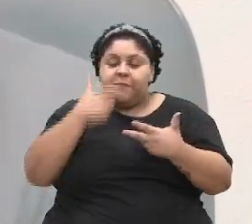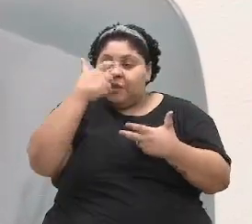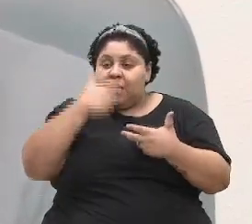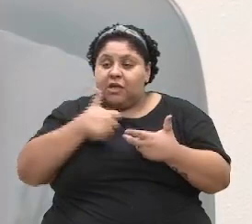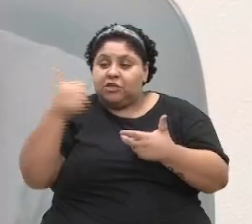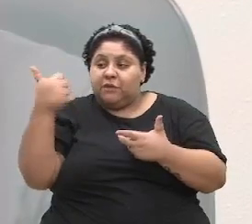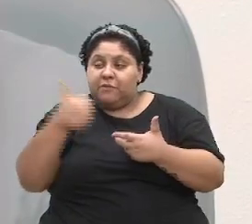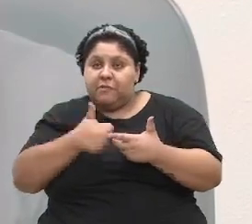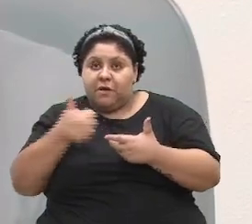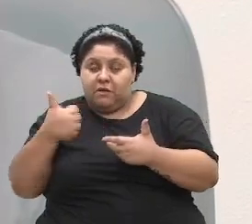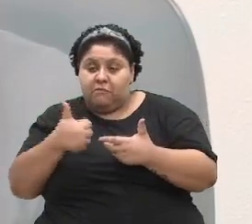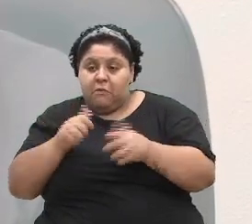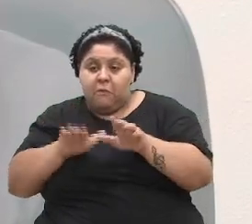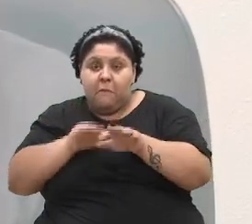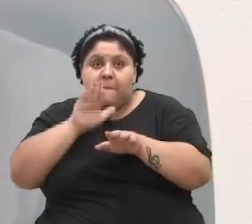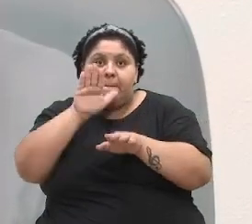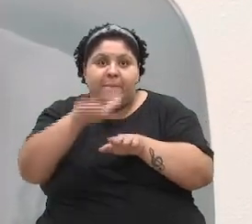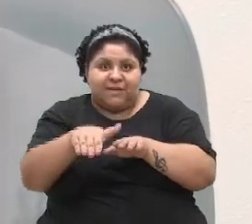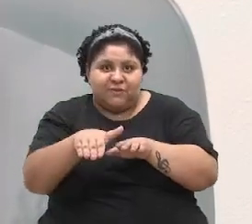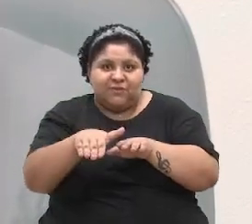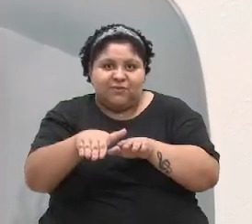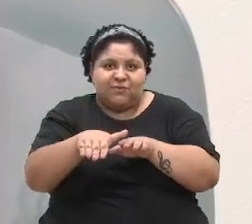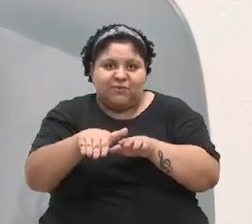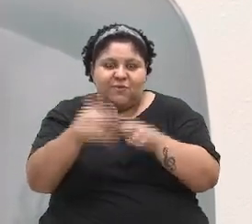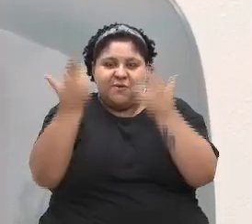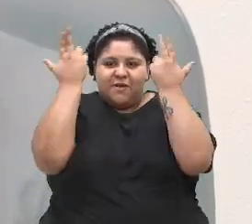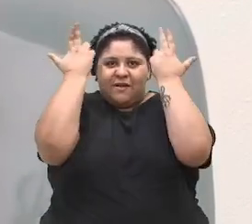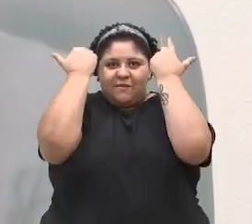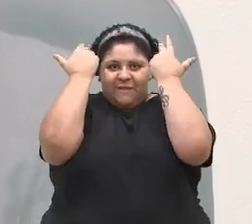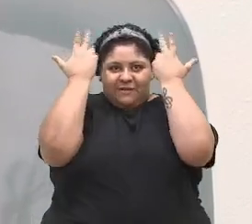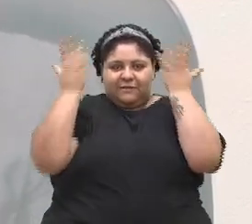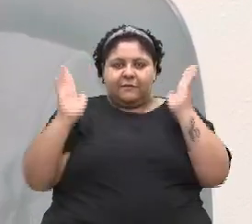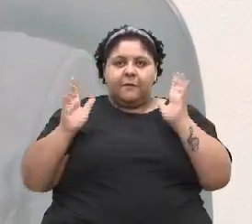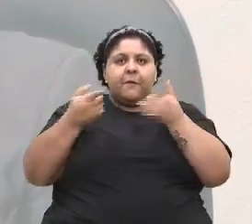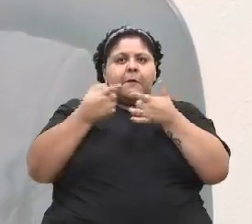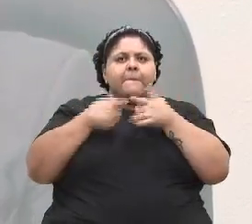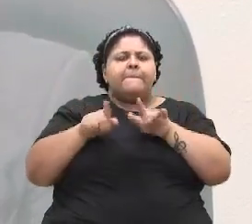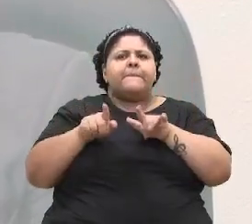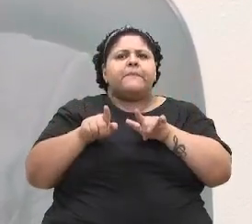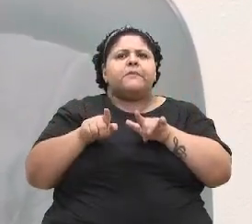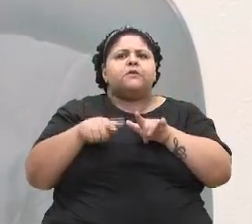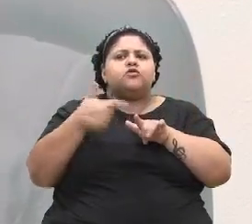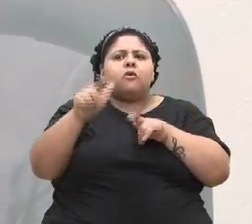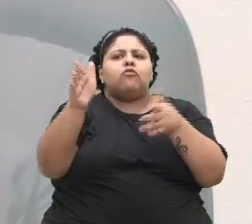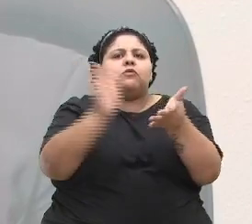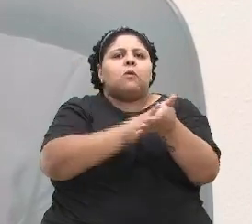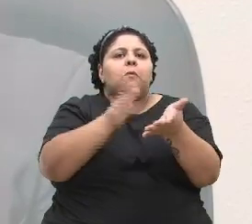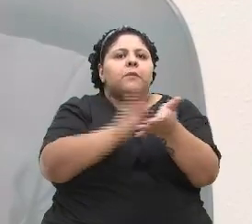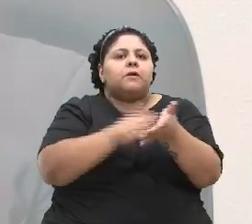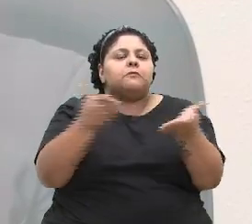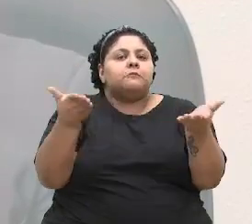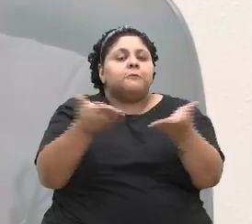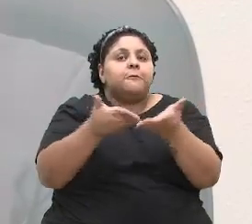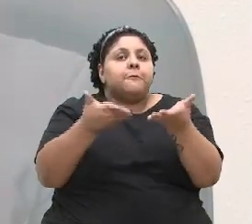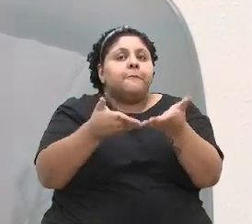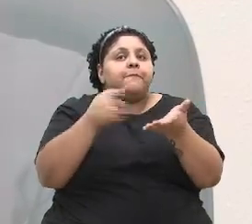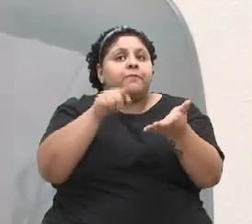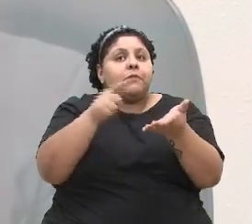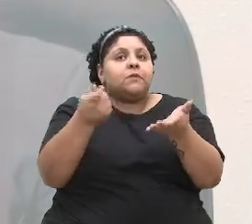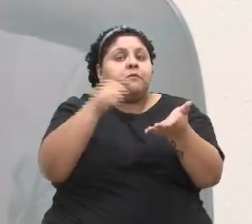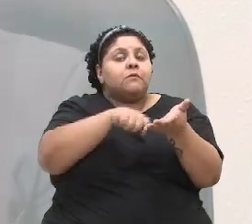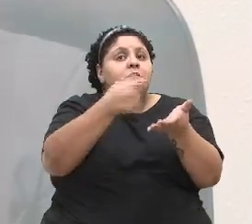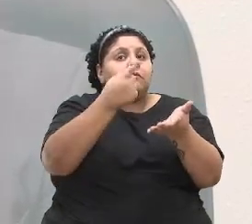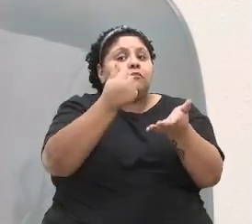com relação à Páscoa, mas quero fazer uma outra cobrança ao município aqui. O senhor precisa de recurso